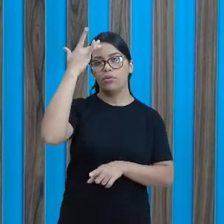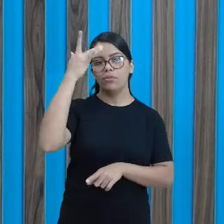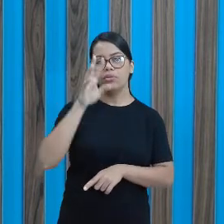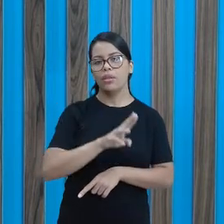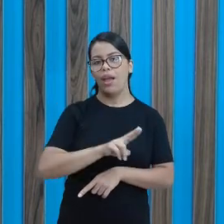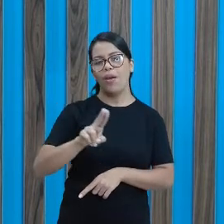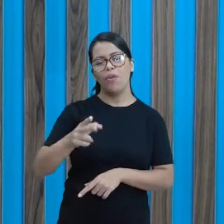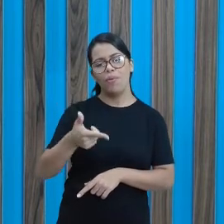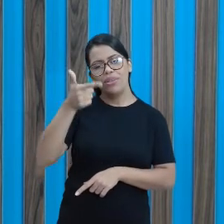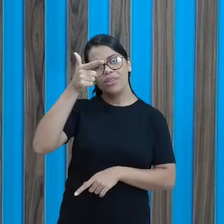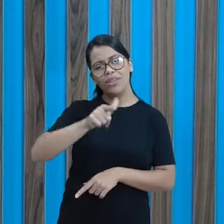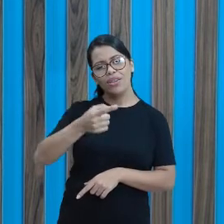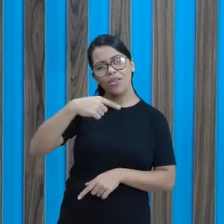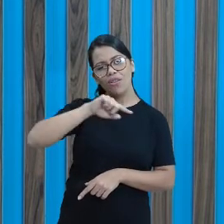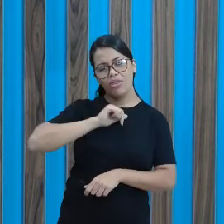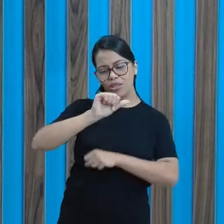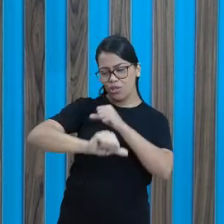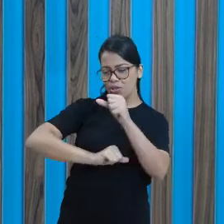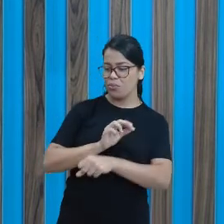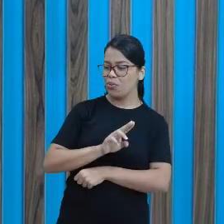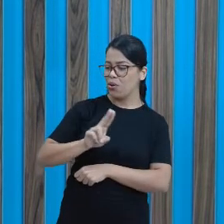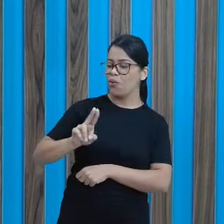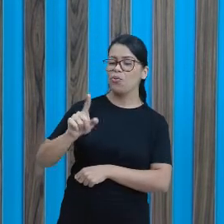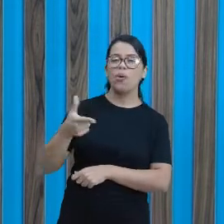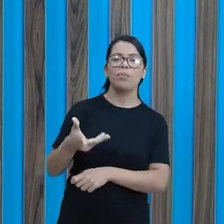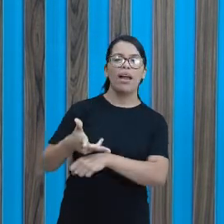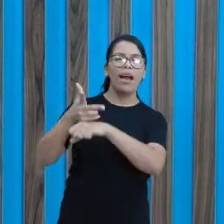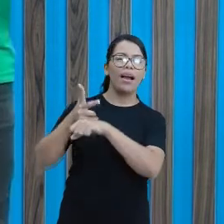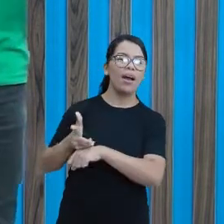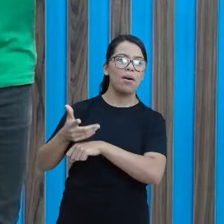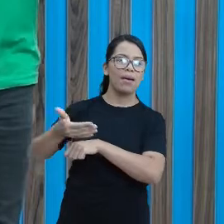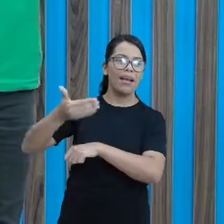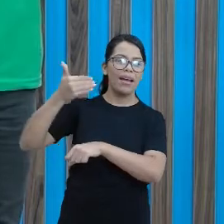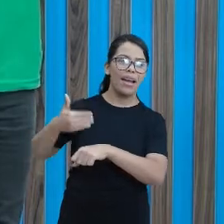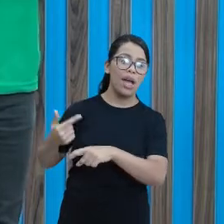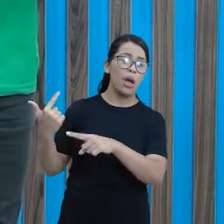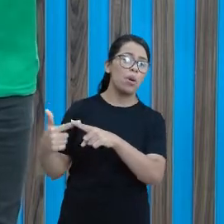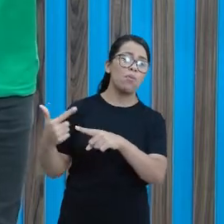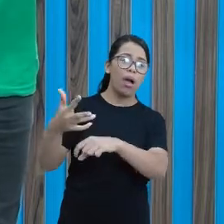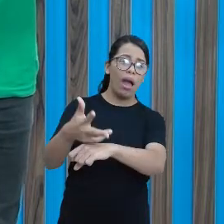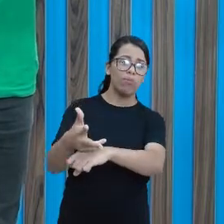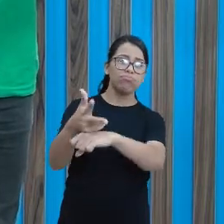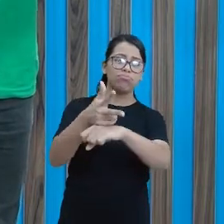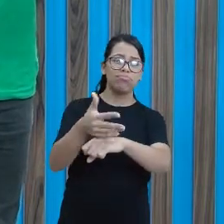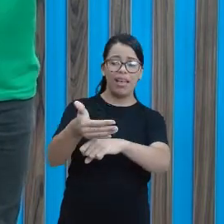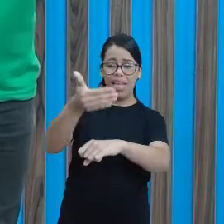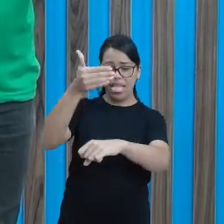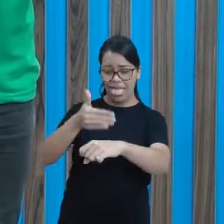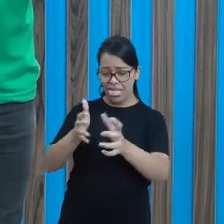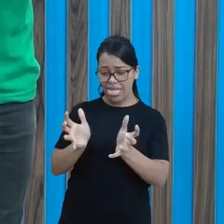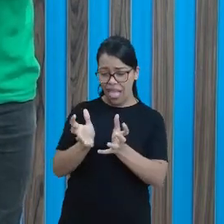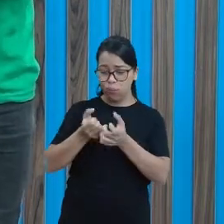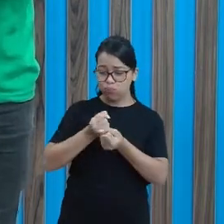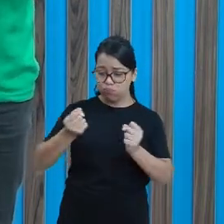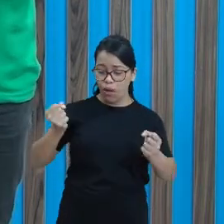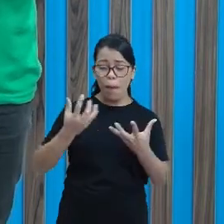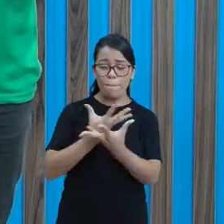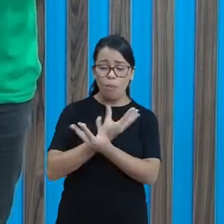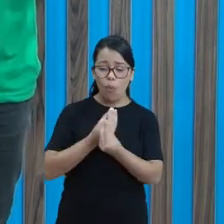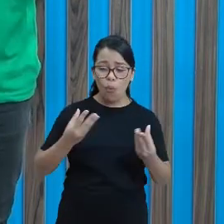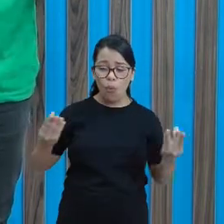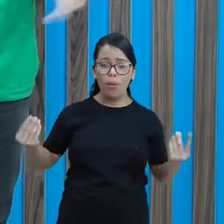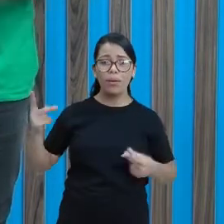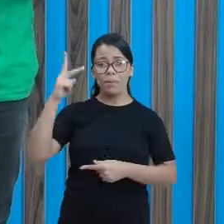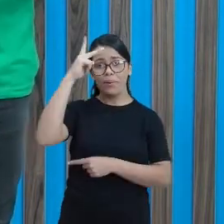De novo a gente troca o nome dele. É porque a produção, é porque do outro lado da produção é uma família tão grande, que a gente